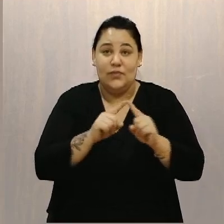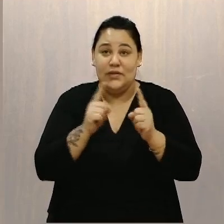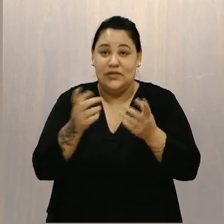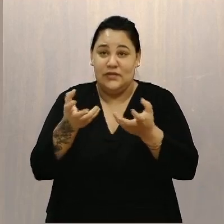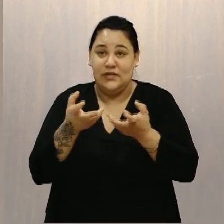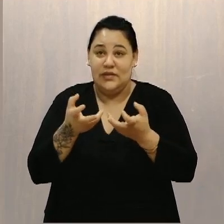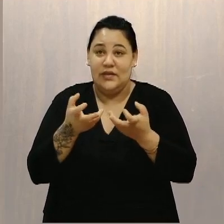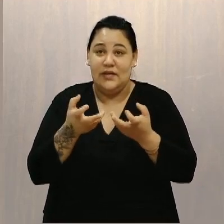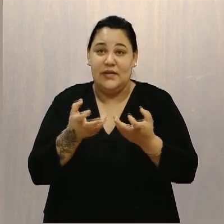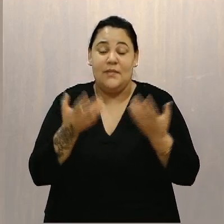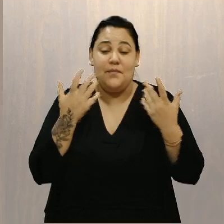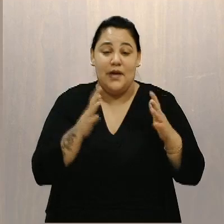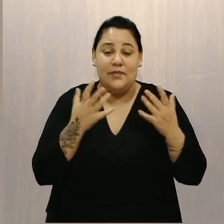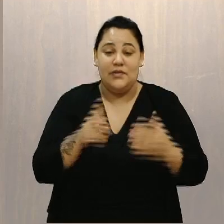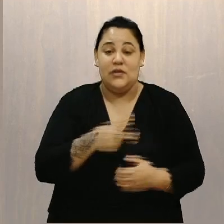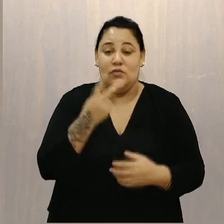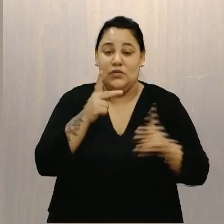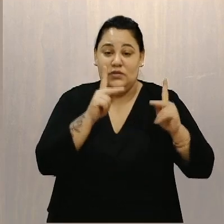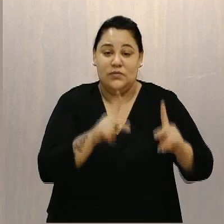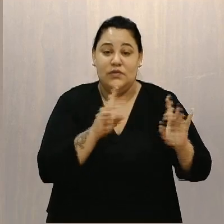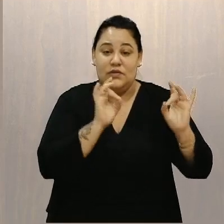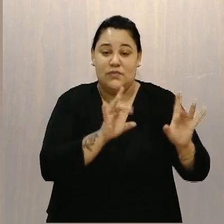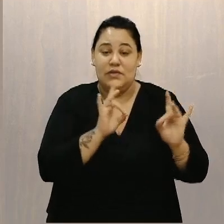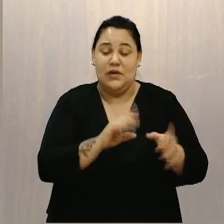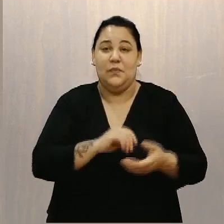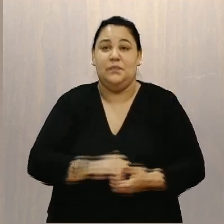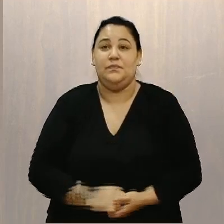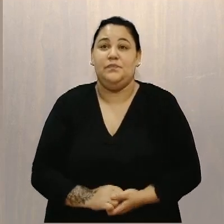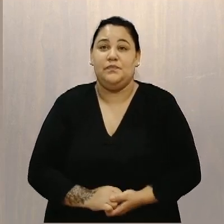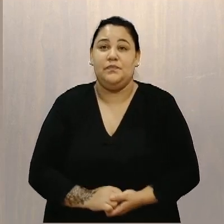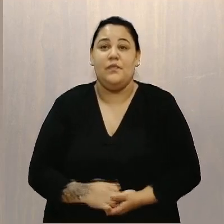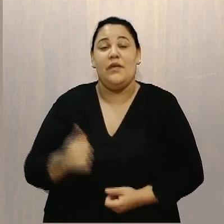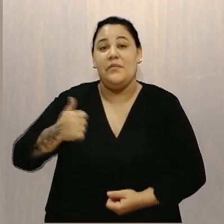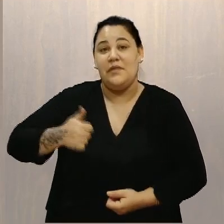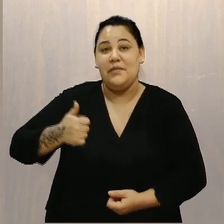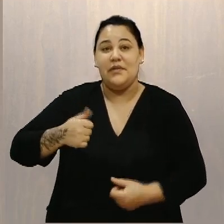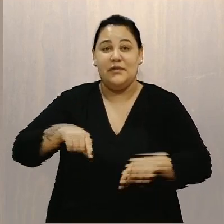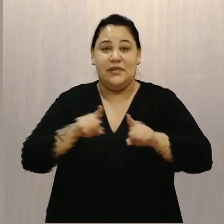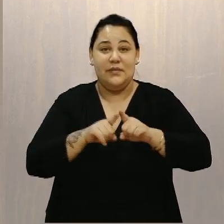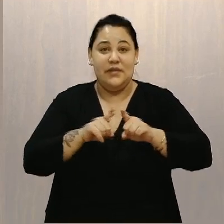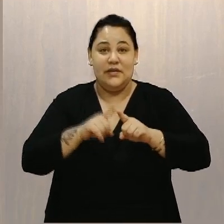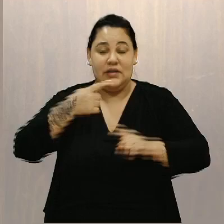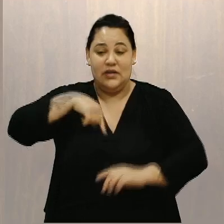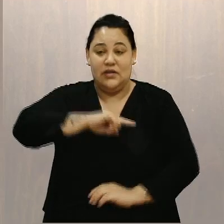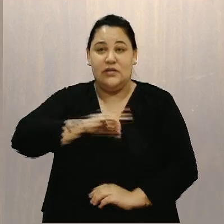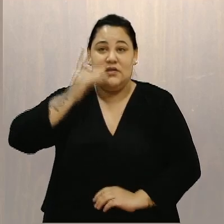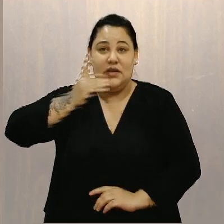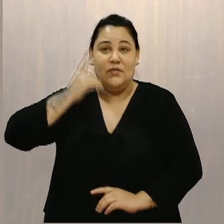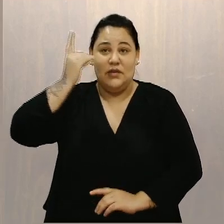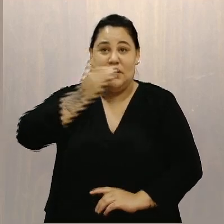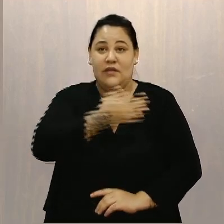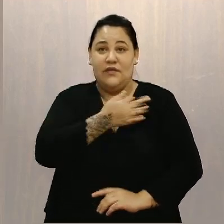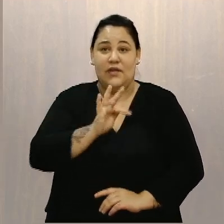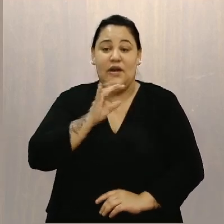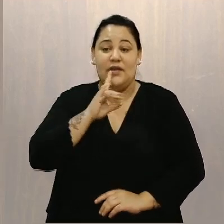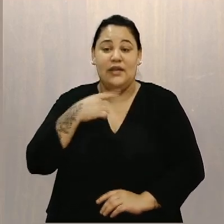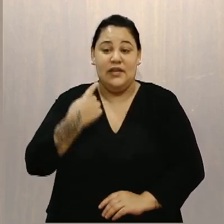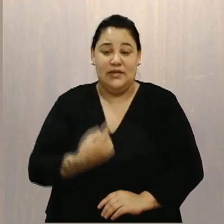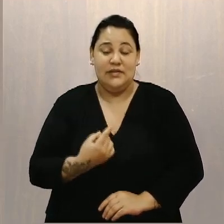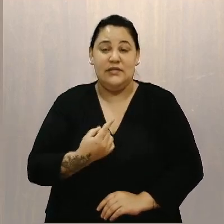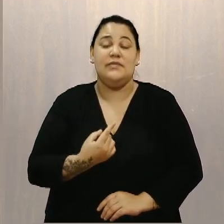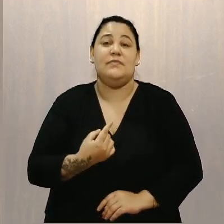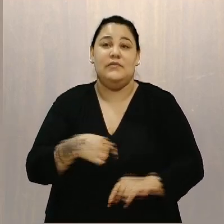de parabenizar duas pessoas em específico. Em primeiro lugar, a nossa deputada federal, Denise Pessoa, que